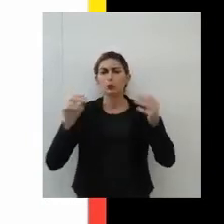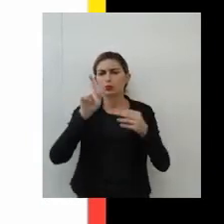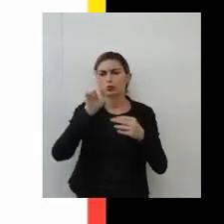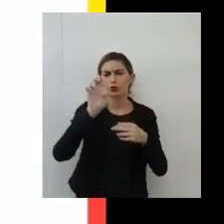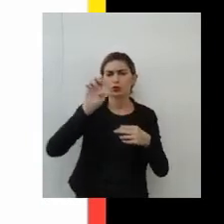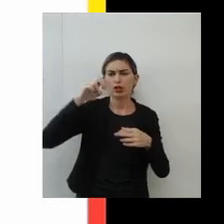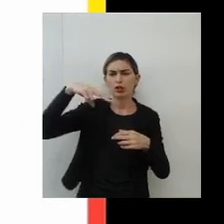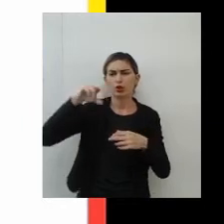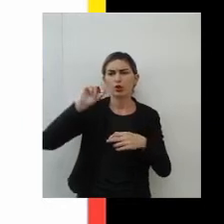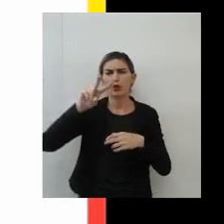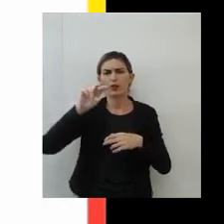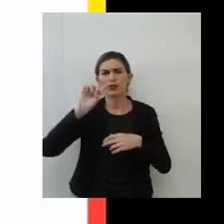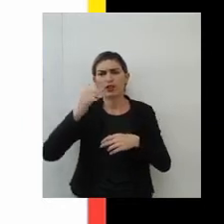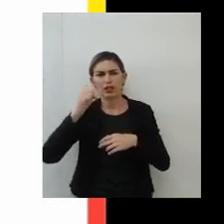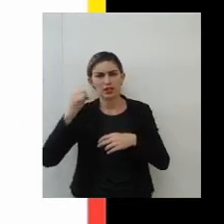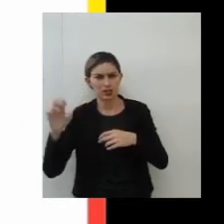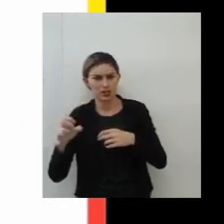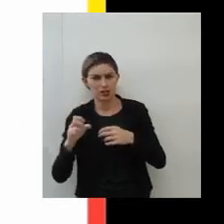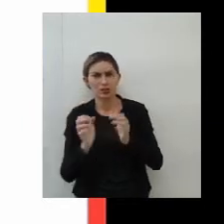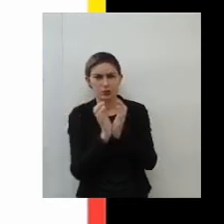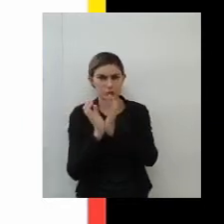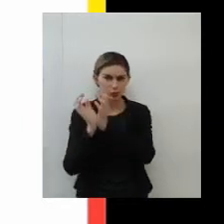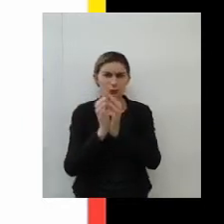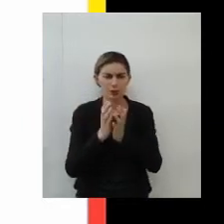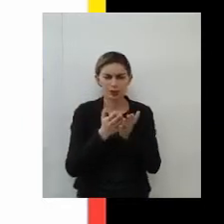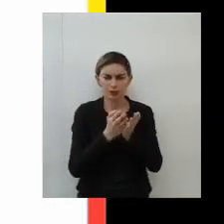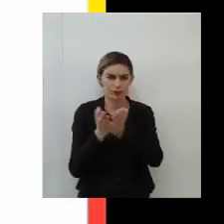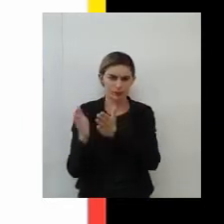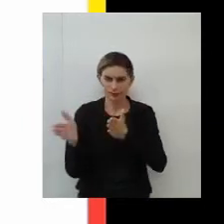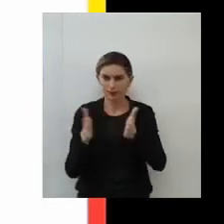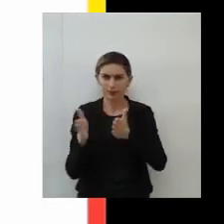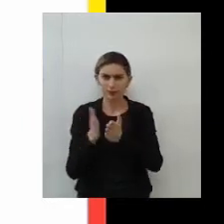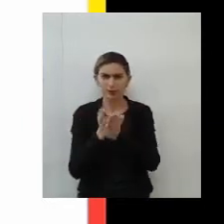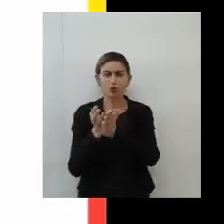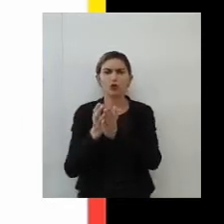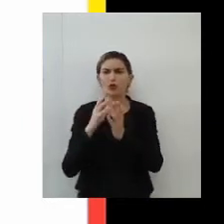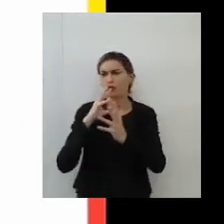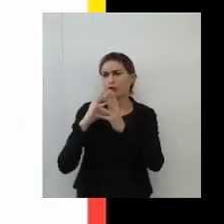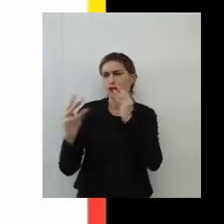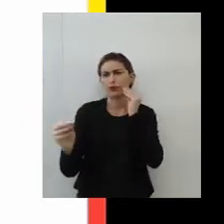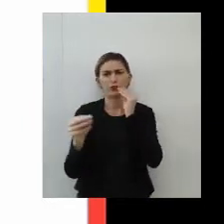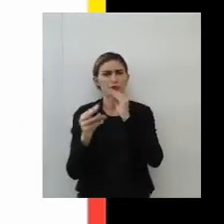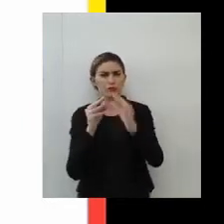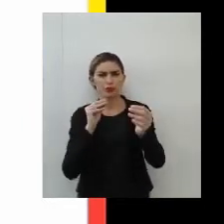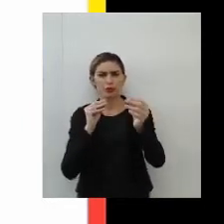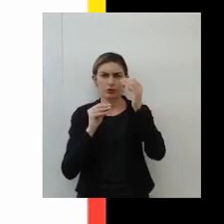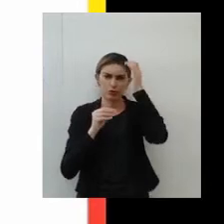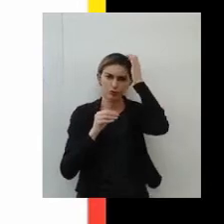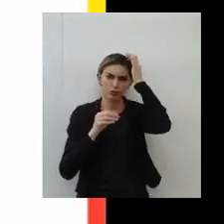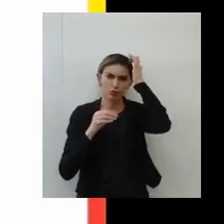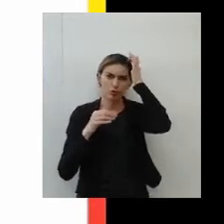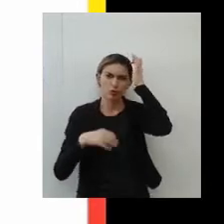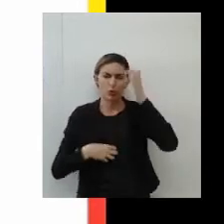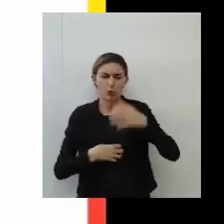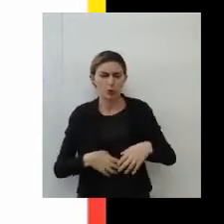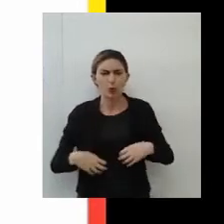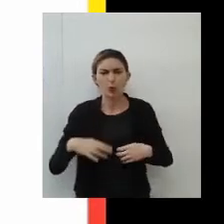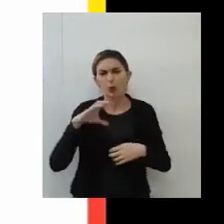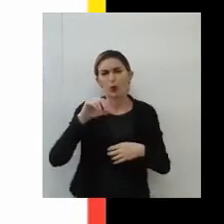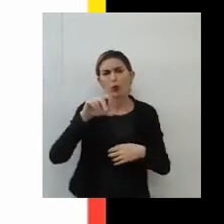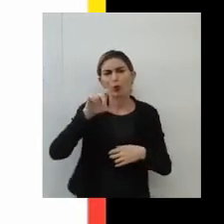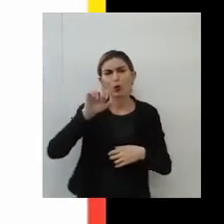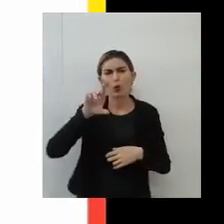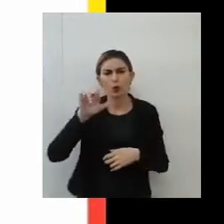em 12 galeras, galera era um tipo de embarcação do período, fugindo à cólera divina que se abatera sobre